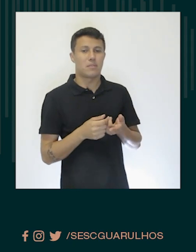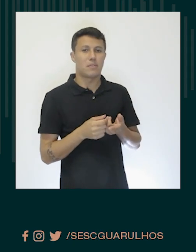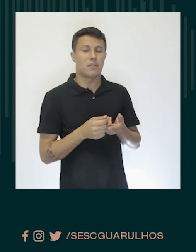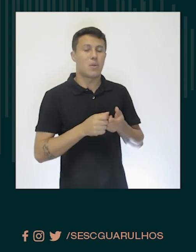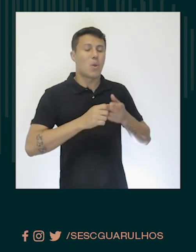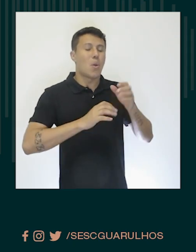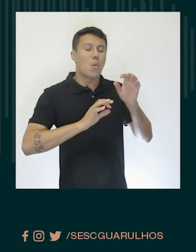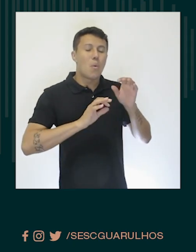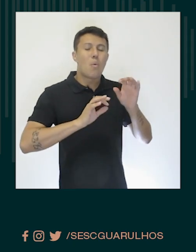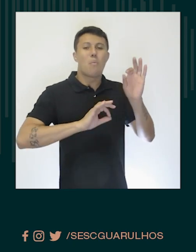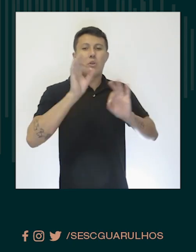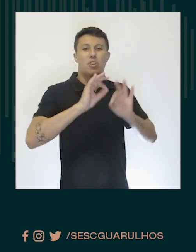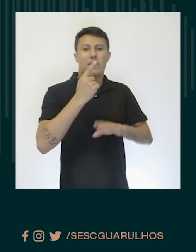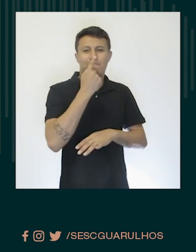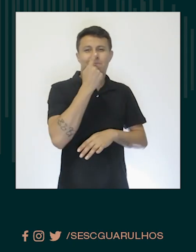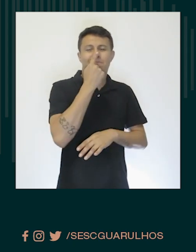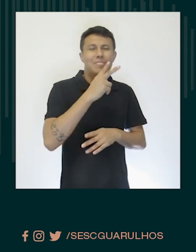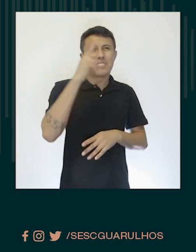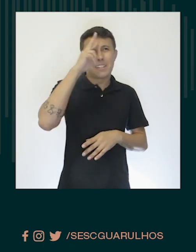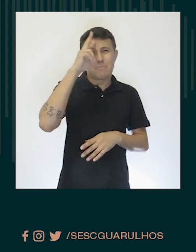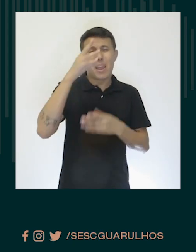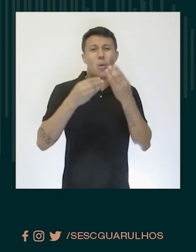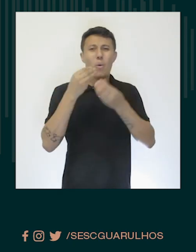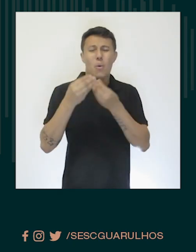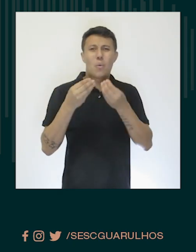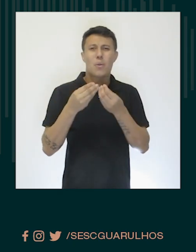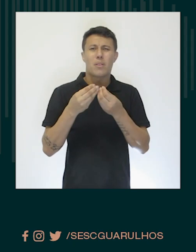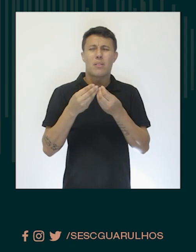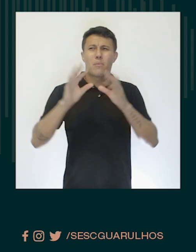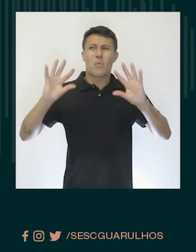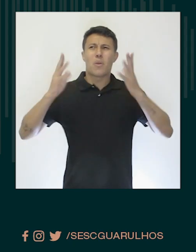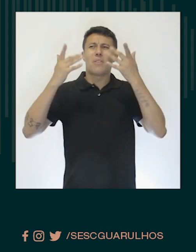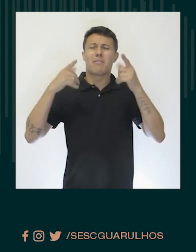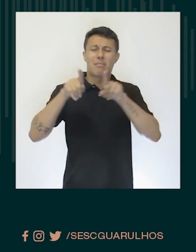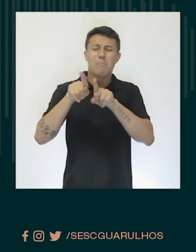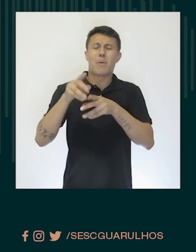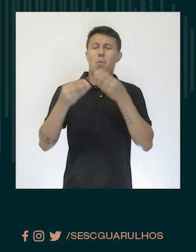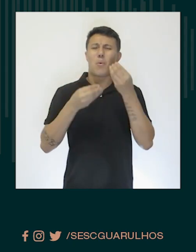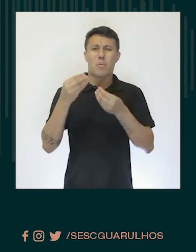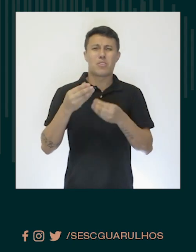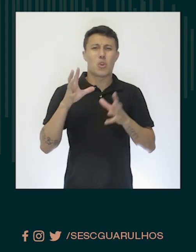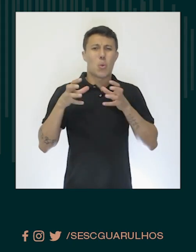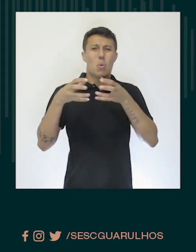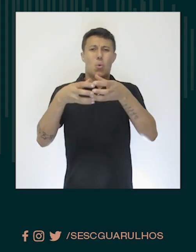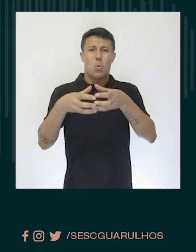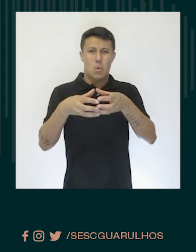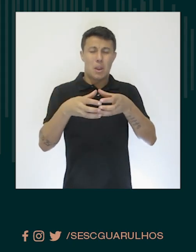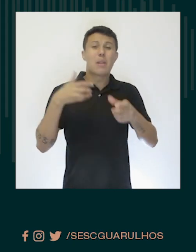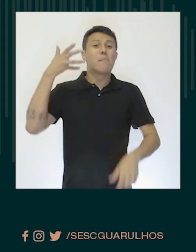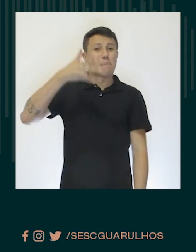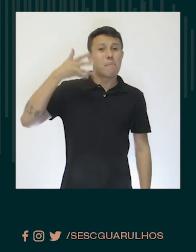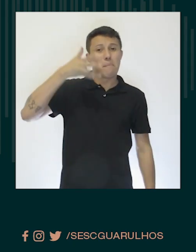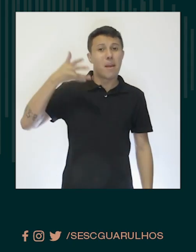esse projeto Essência provavelmente na Penha. Tava tentando lembrar onde eu vi. Foi no evento lá que tinha uma galera dava